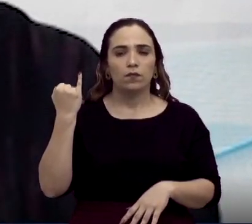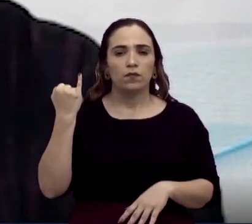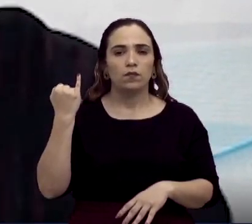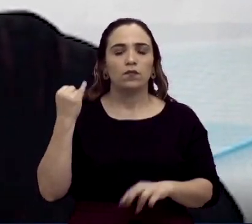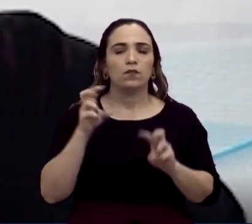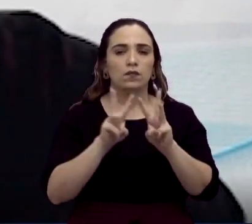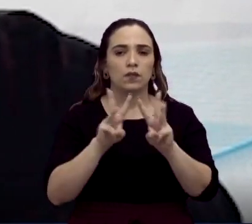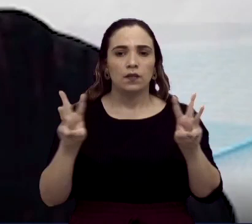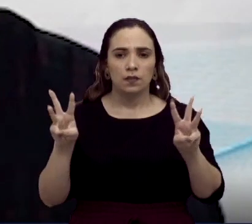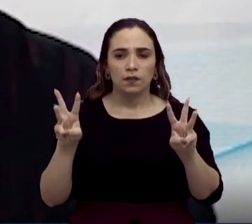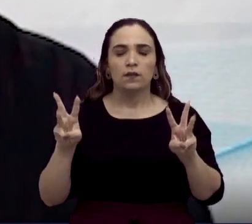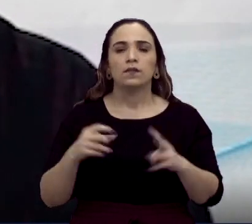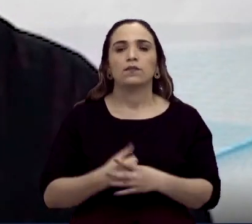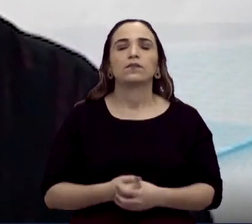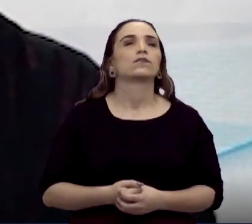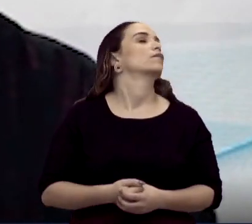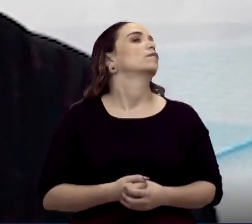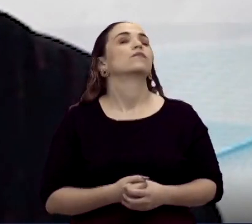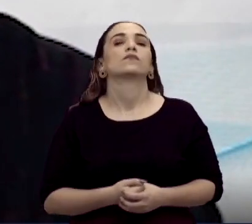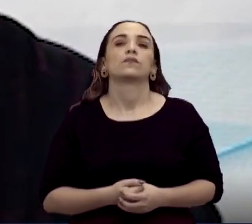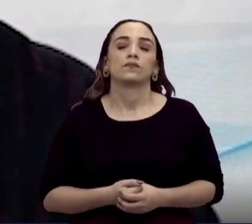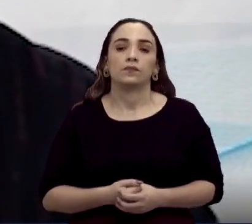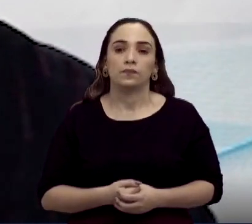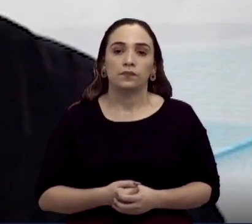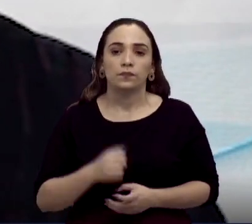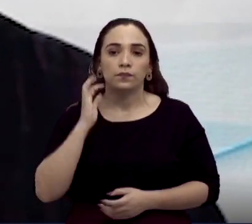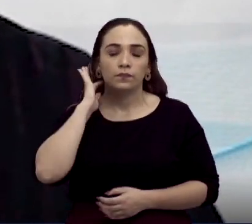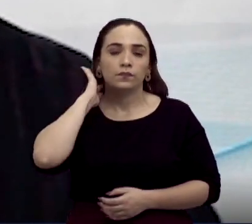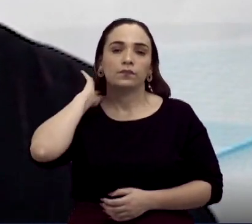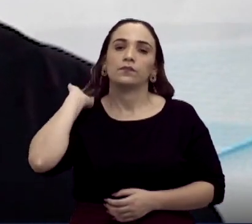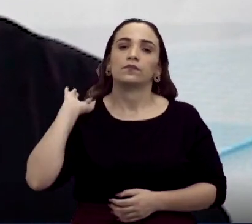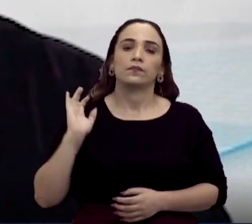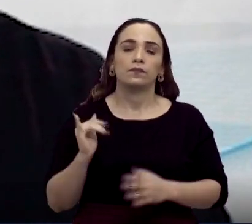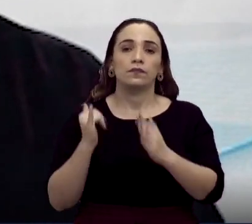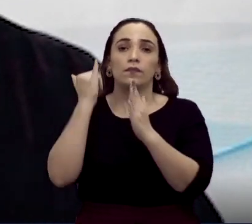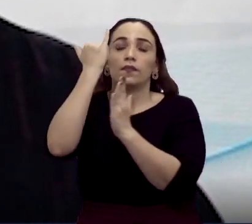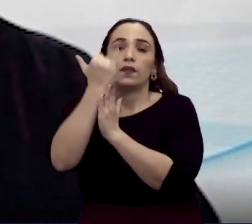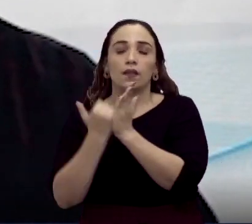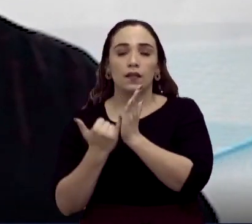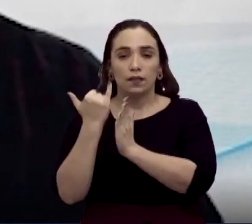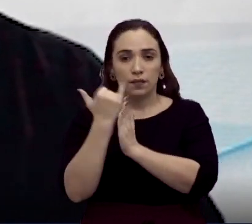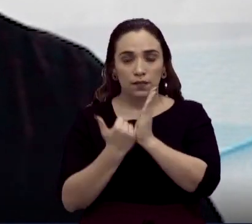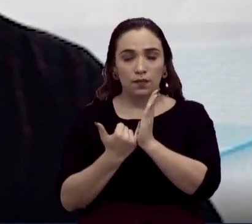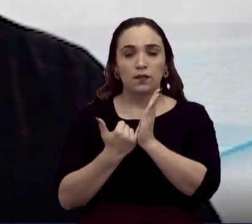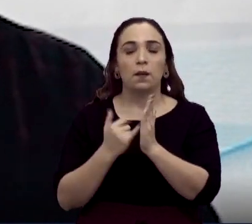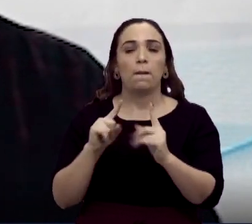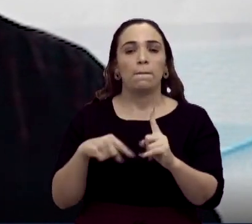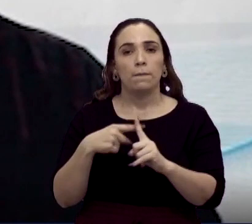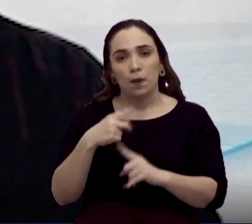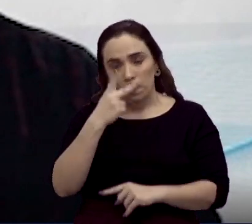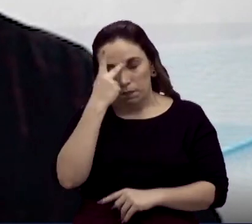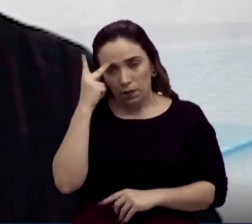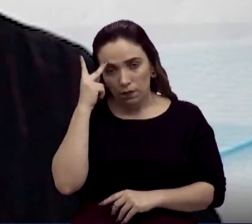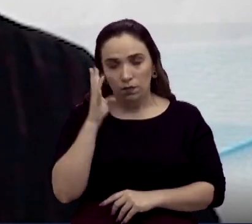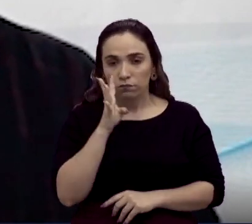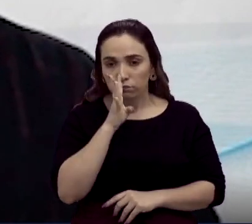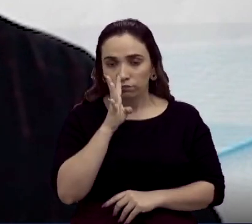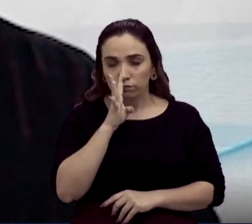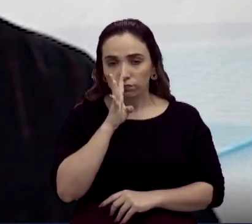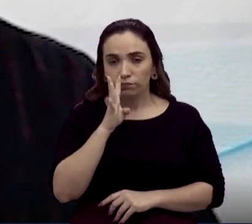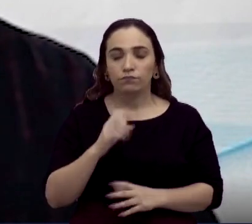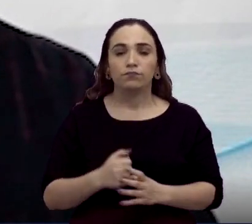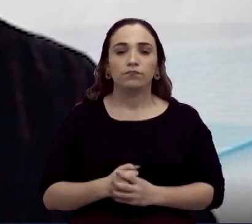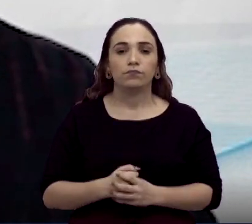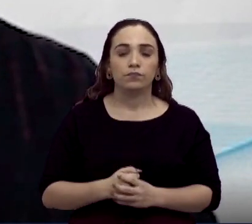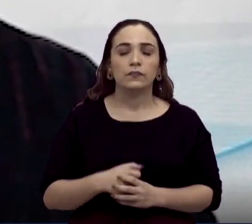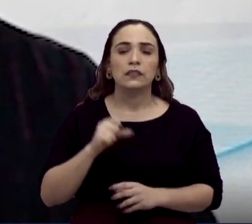também quem está presente, né? Que é isso que vai fazer a diferença. Só quem está presente aqui no online é que vai levar esse certificado. E com